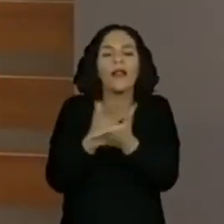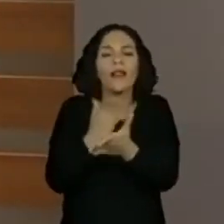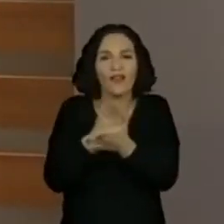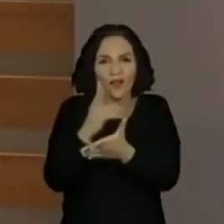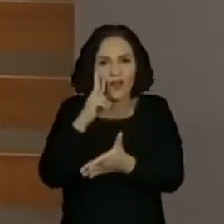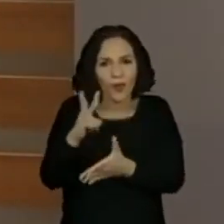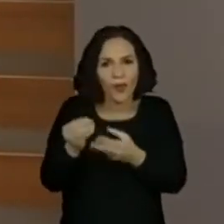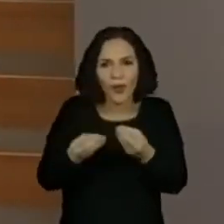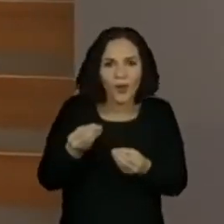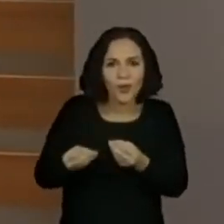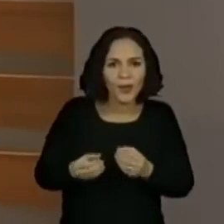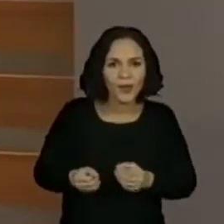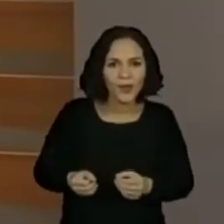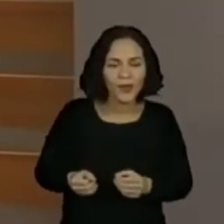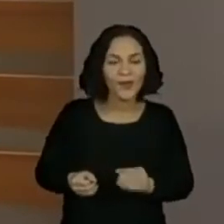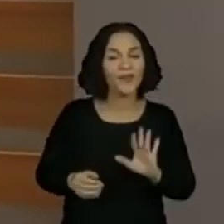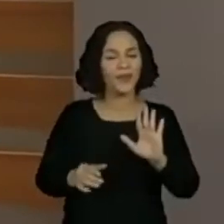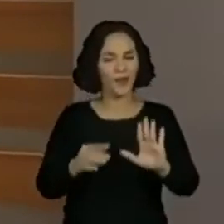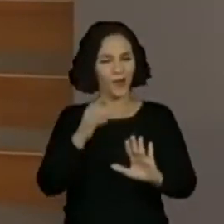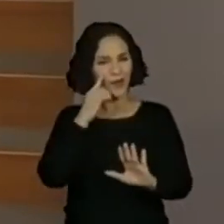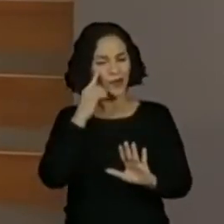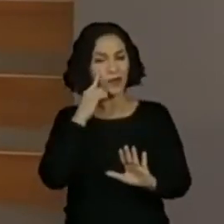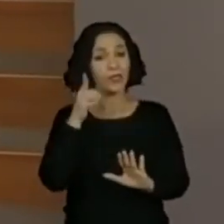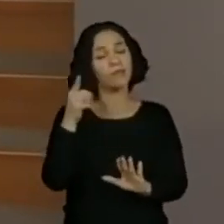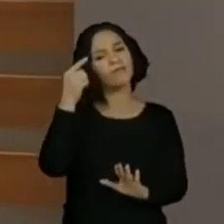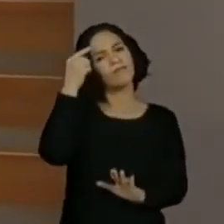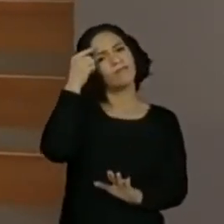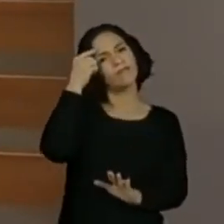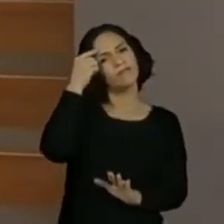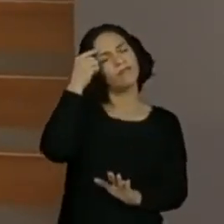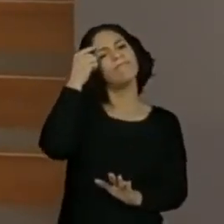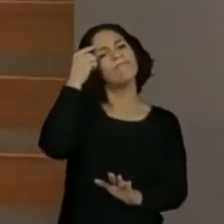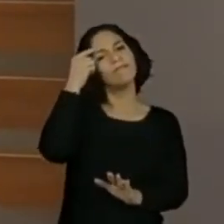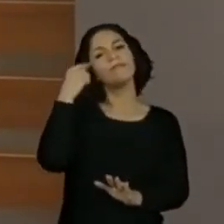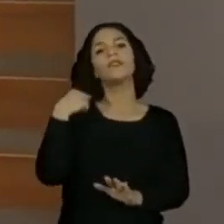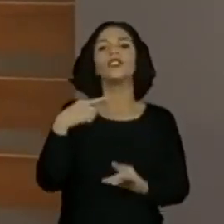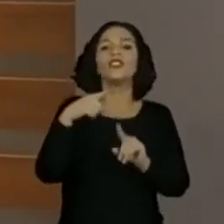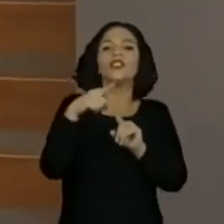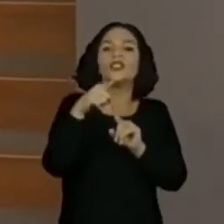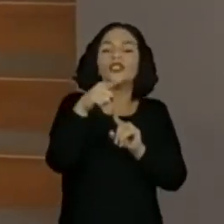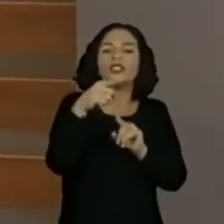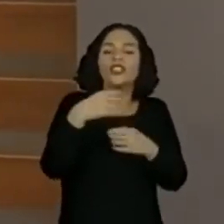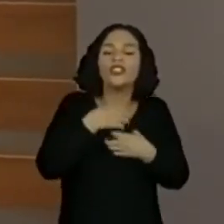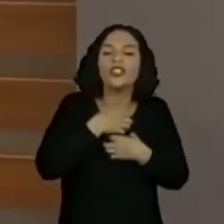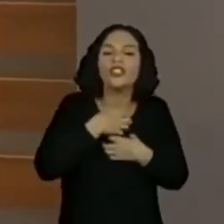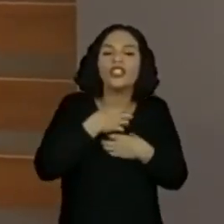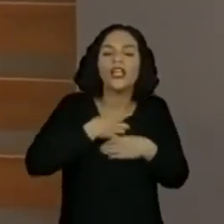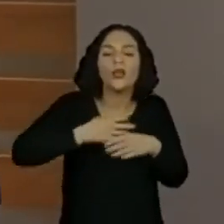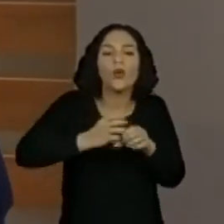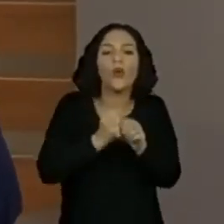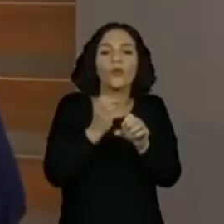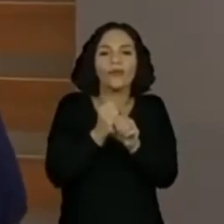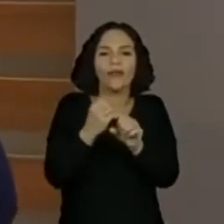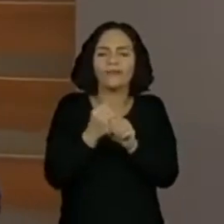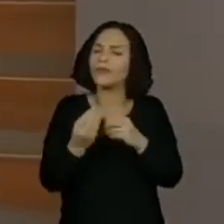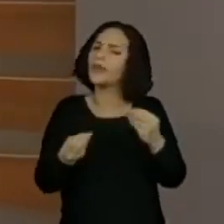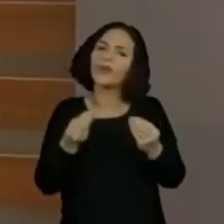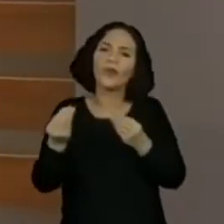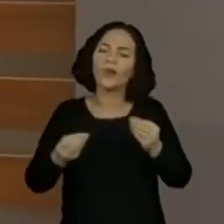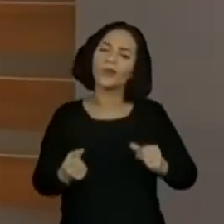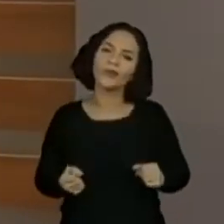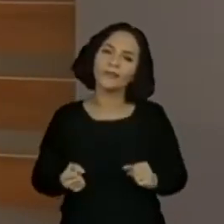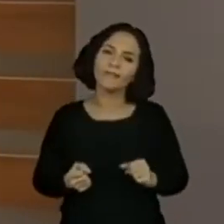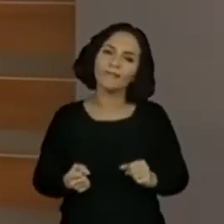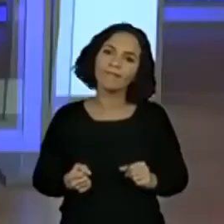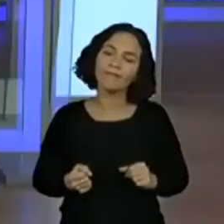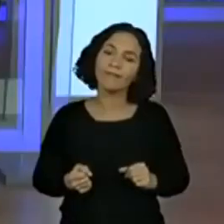livros? Esta organização sugere a gente fazer um tipo de contagem. Que contagem que a gente pode fazer, professora Kelly? Como